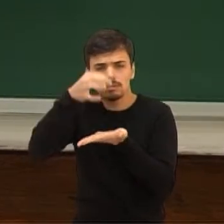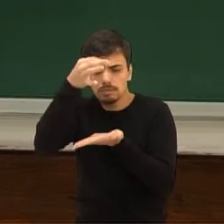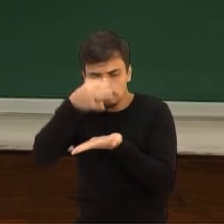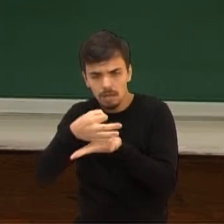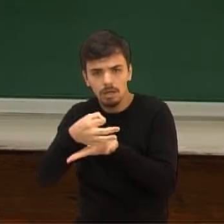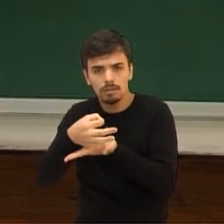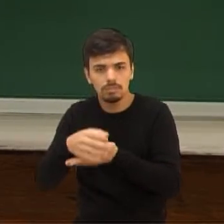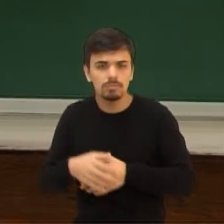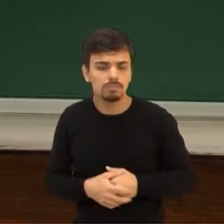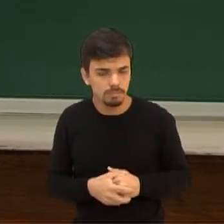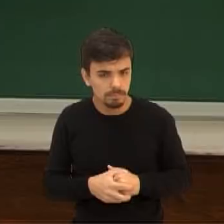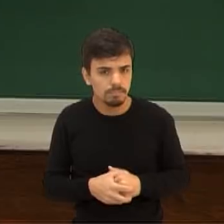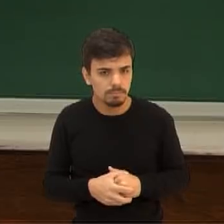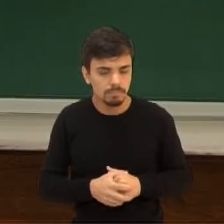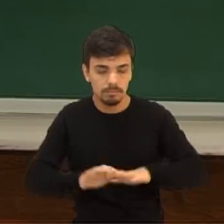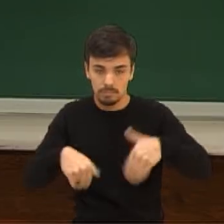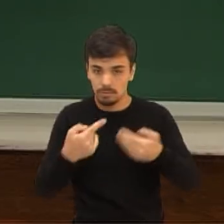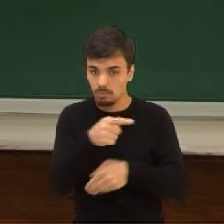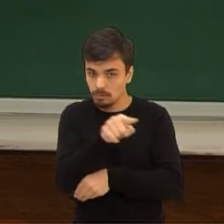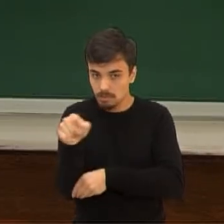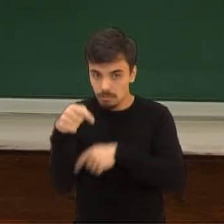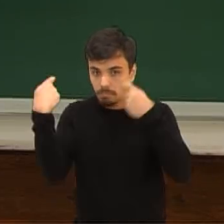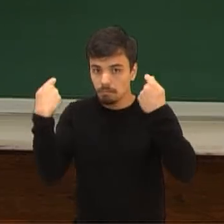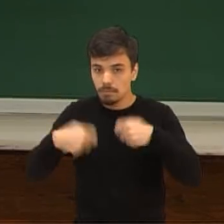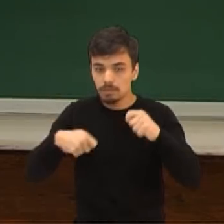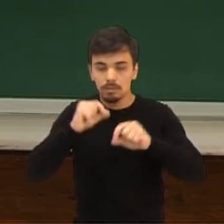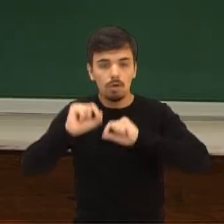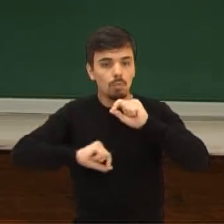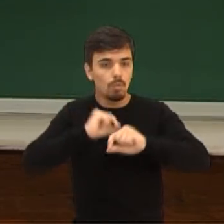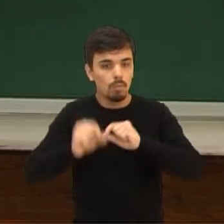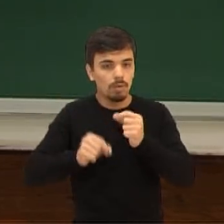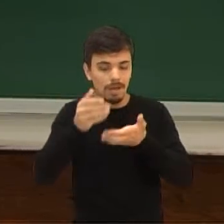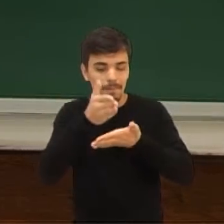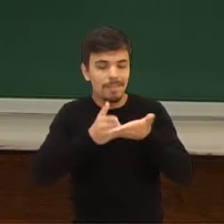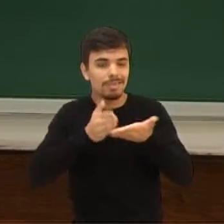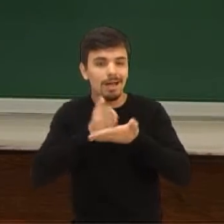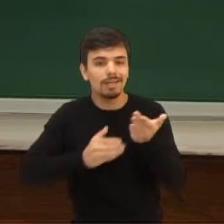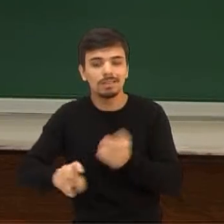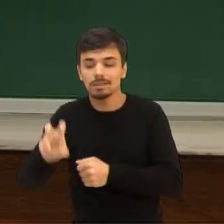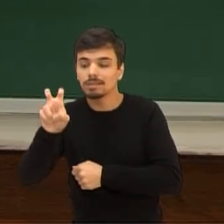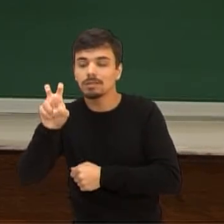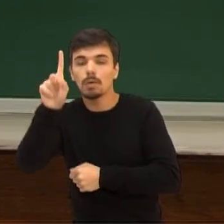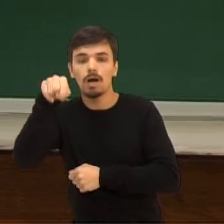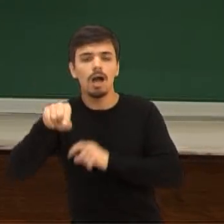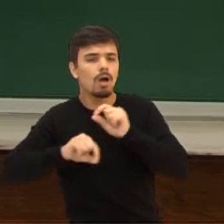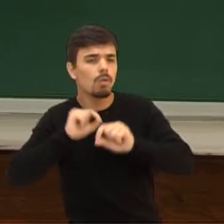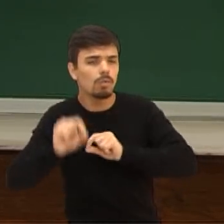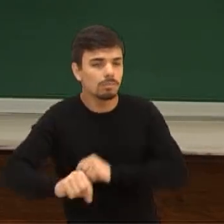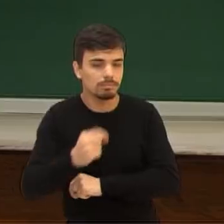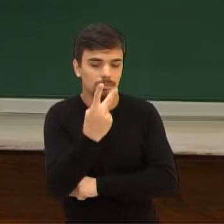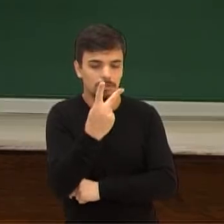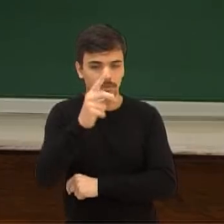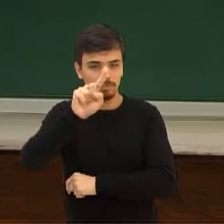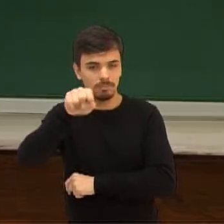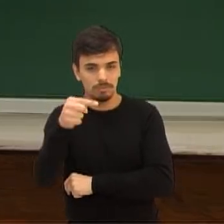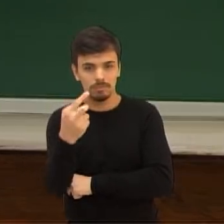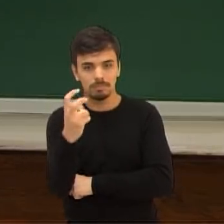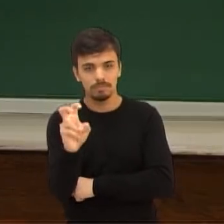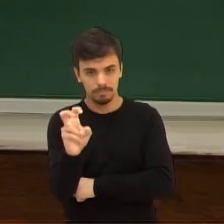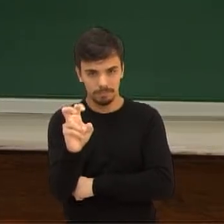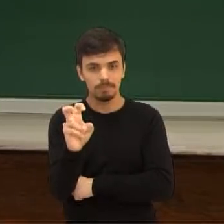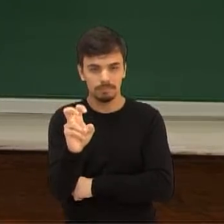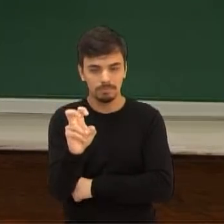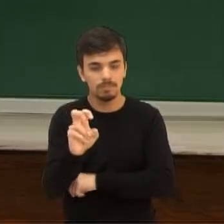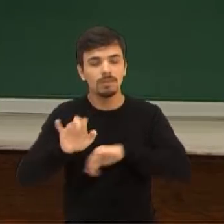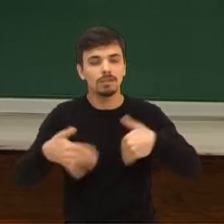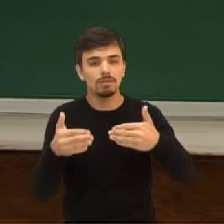do círculo. Então, você vai precisar da metade de 5, que é 2,5. Então, você vai